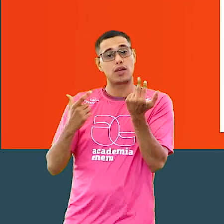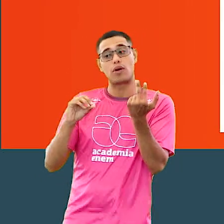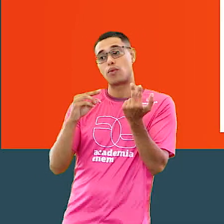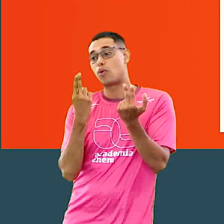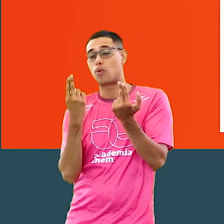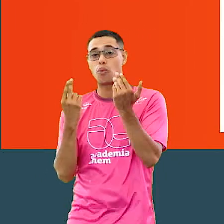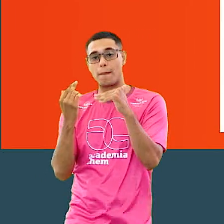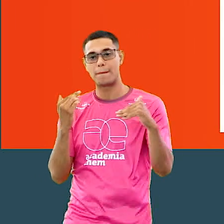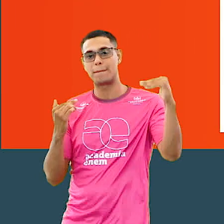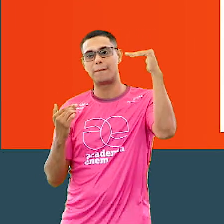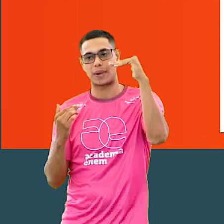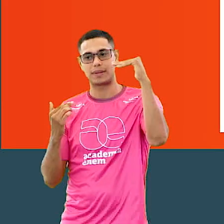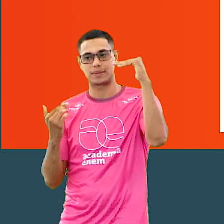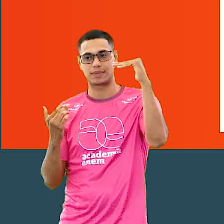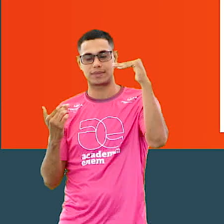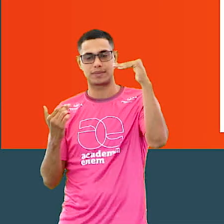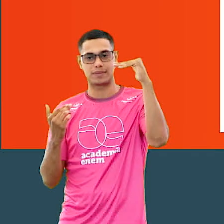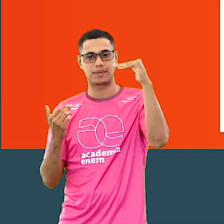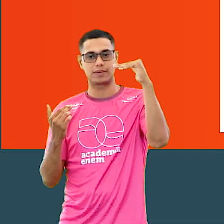superior